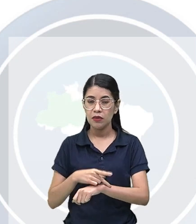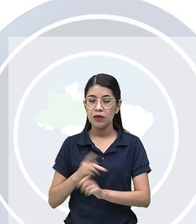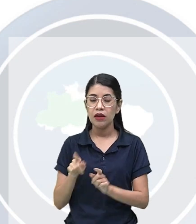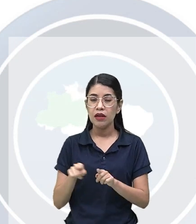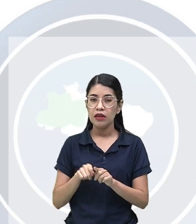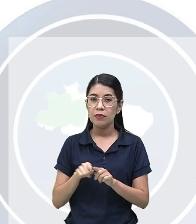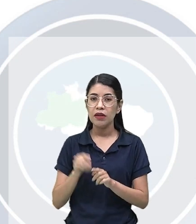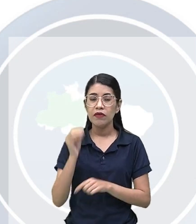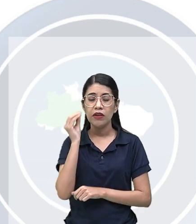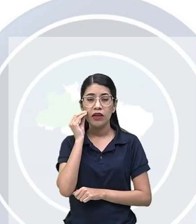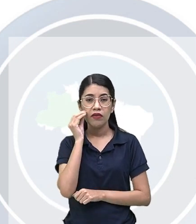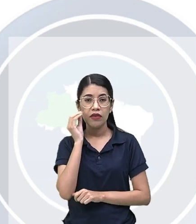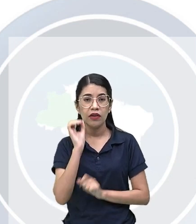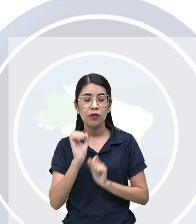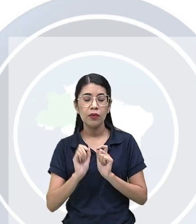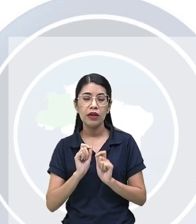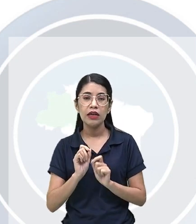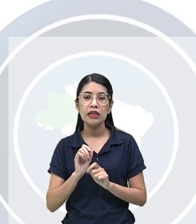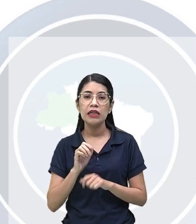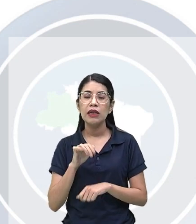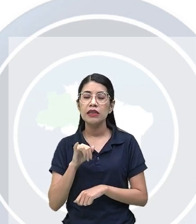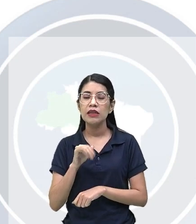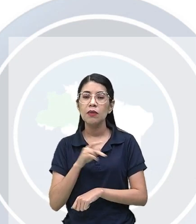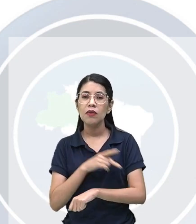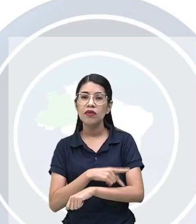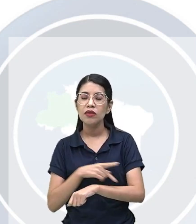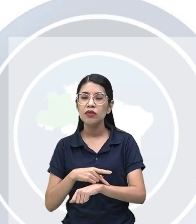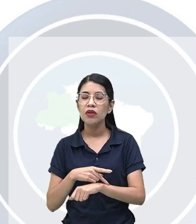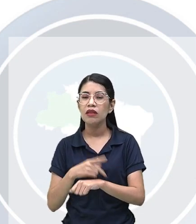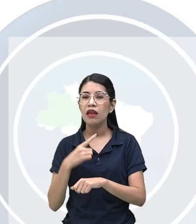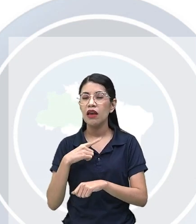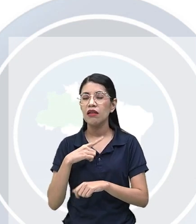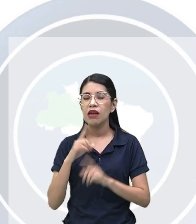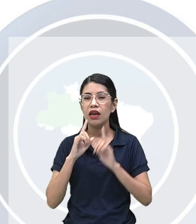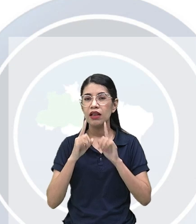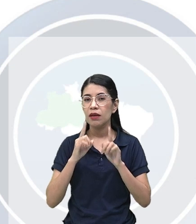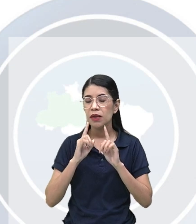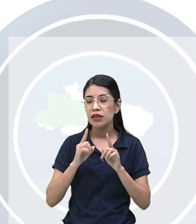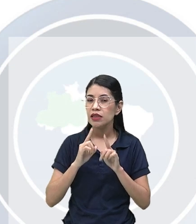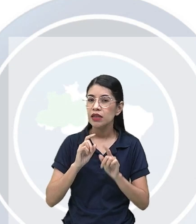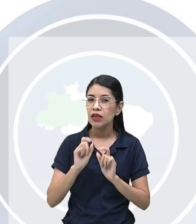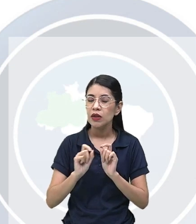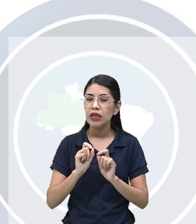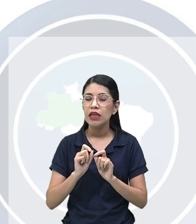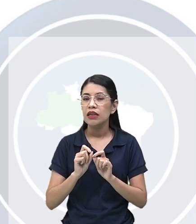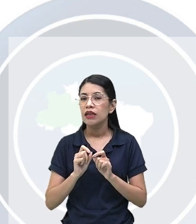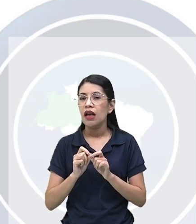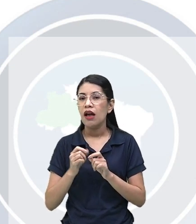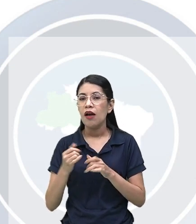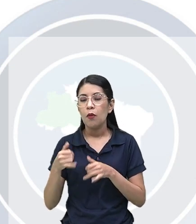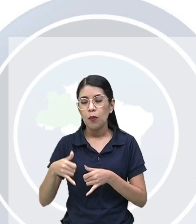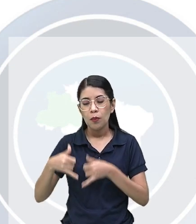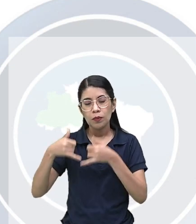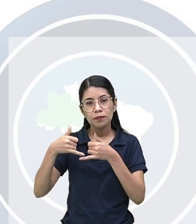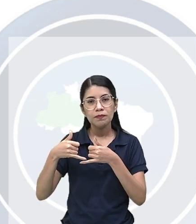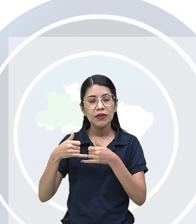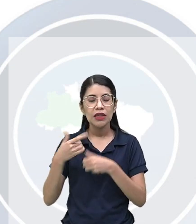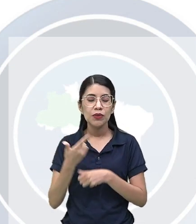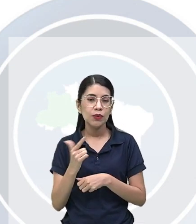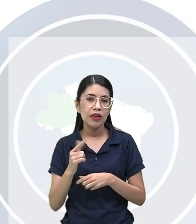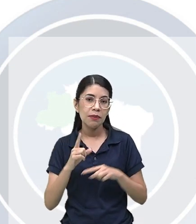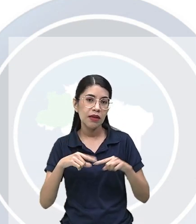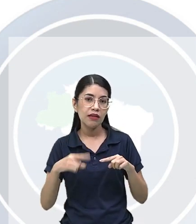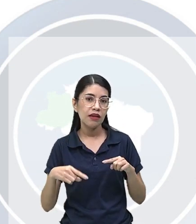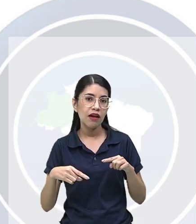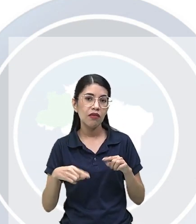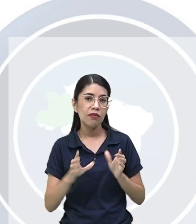possam verificar quando o professor reclama para a gente ou ele faz uma chamada dizendo que ele não está recebendo material na turma,